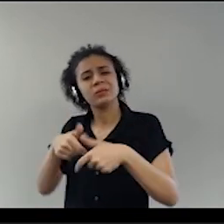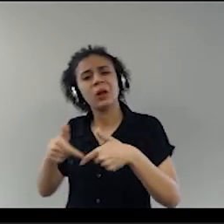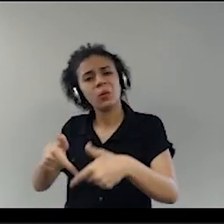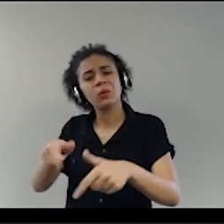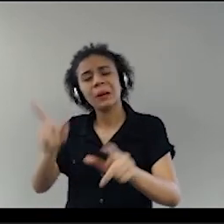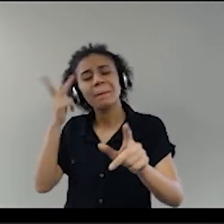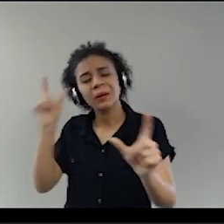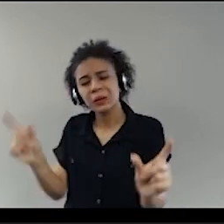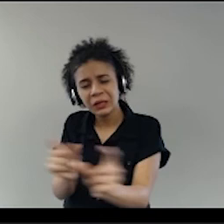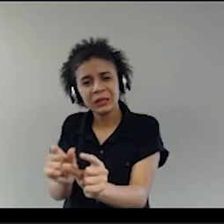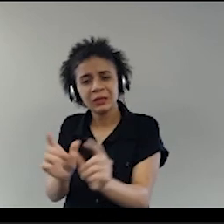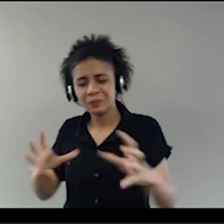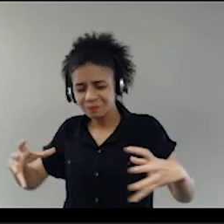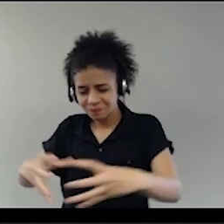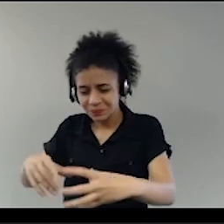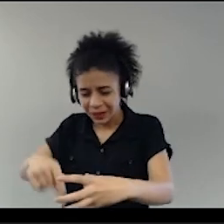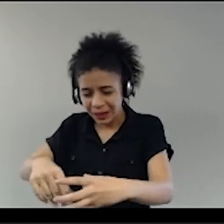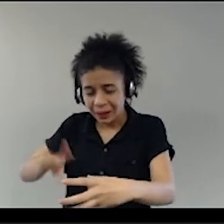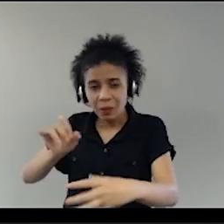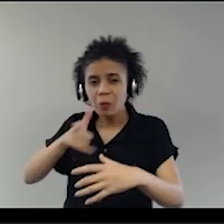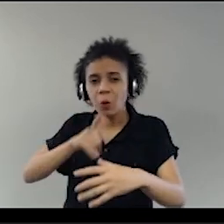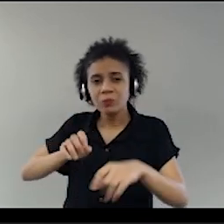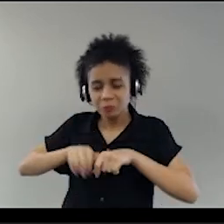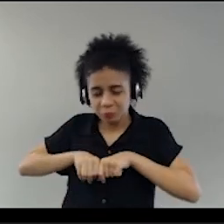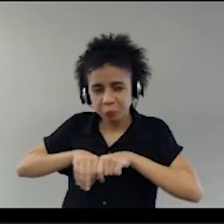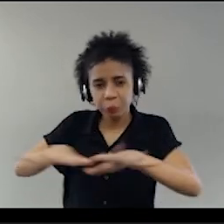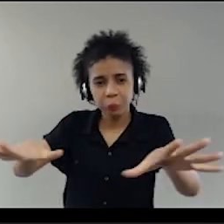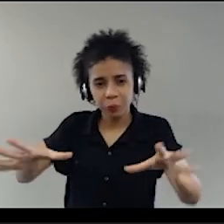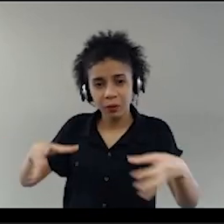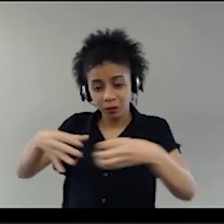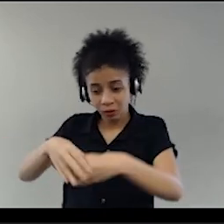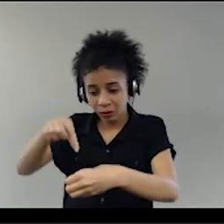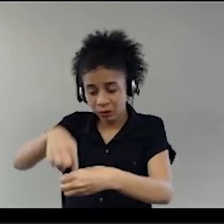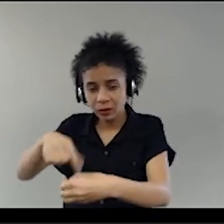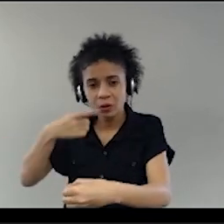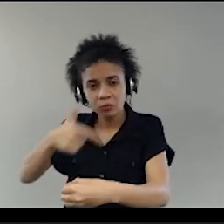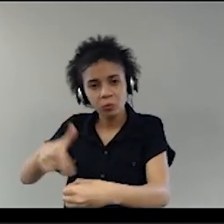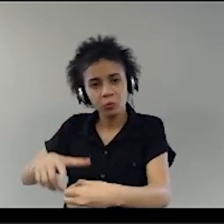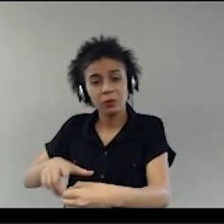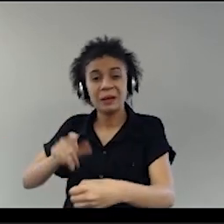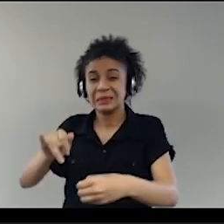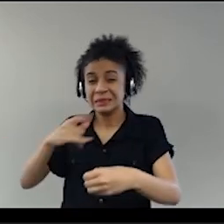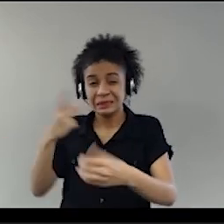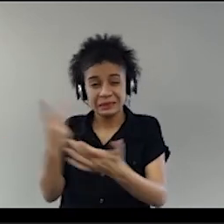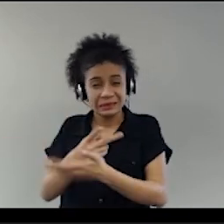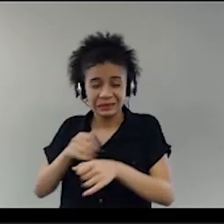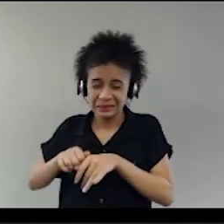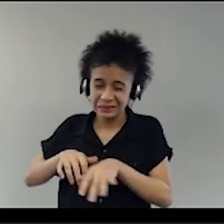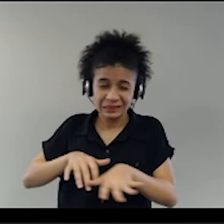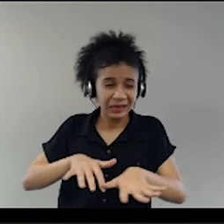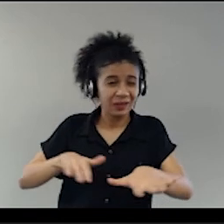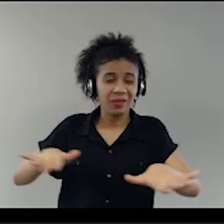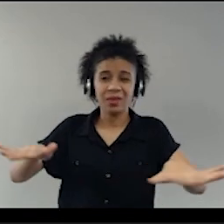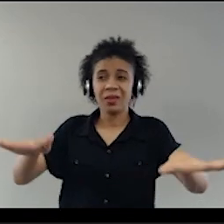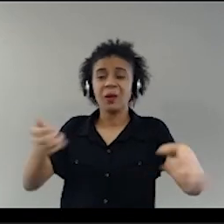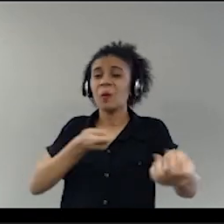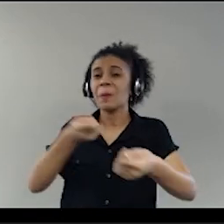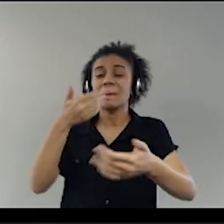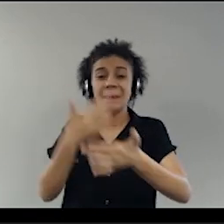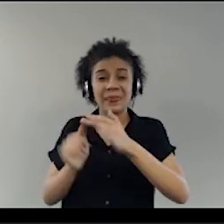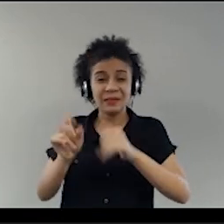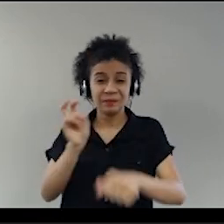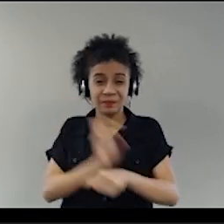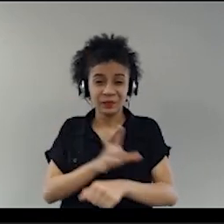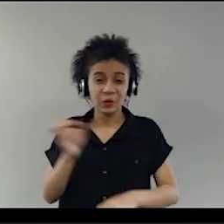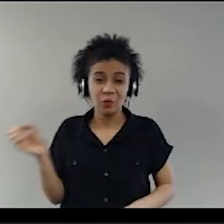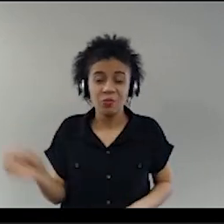deixar eles cercado naquele espaço para que ele não possa escapar do controle. Porque uma vez saindo do controle, se ele é um vírus novo,